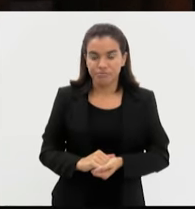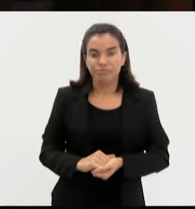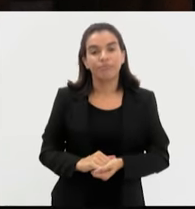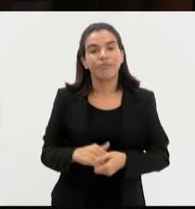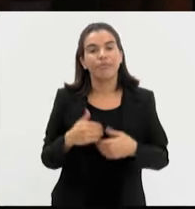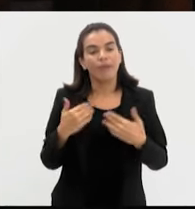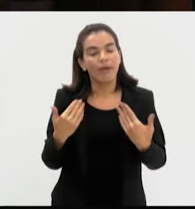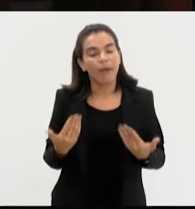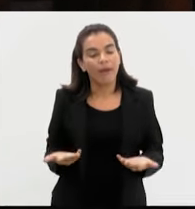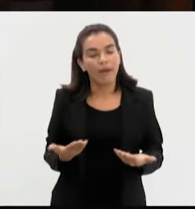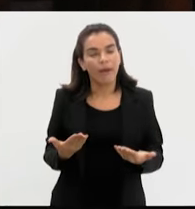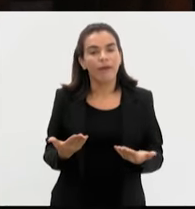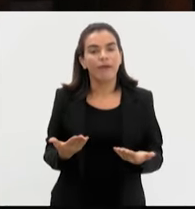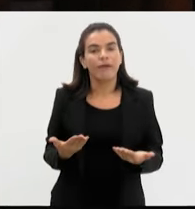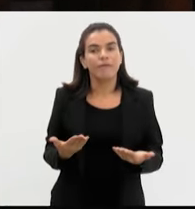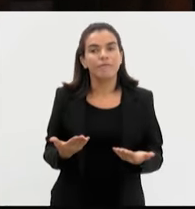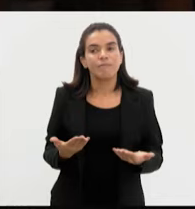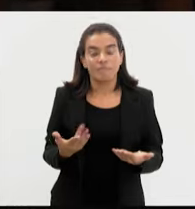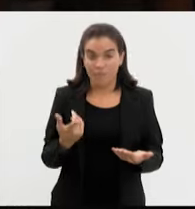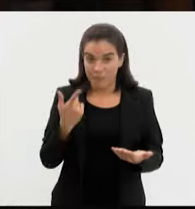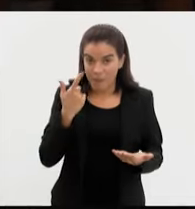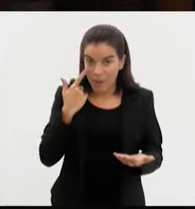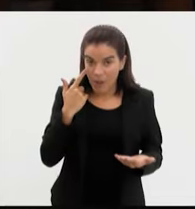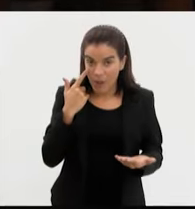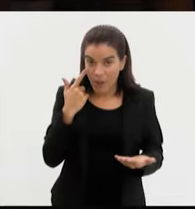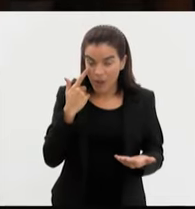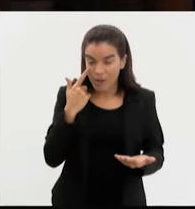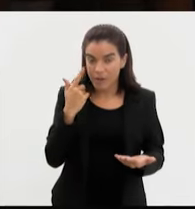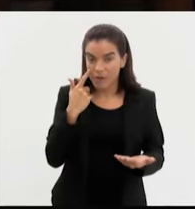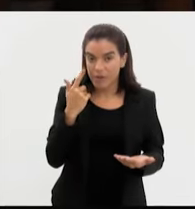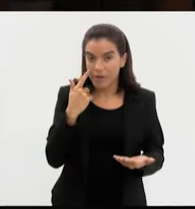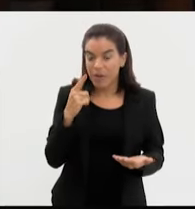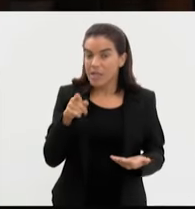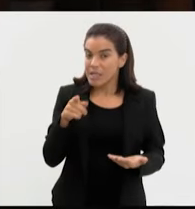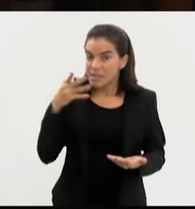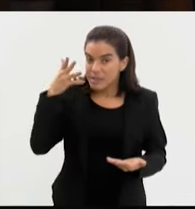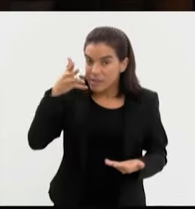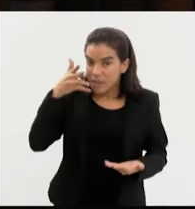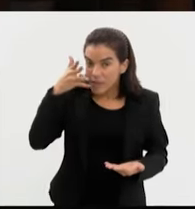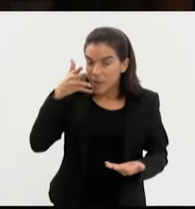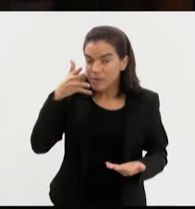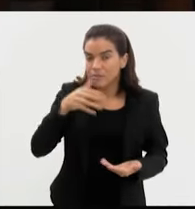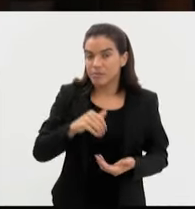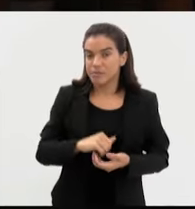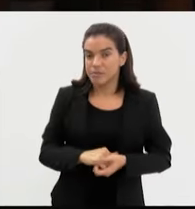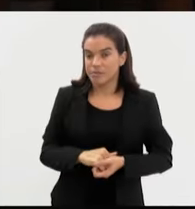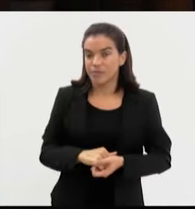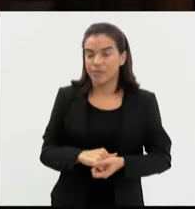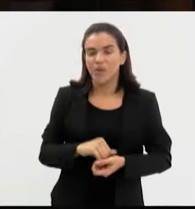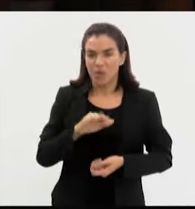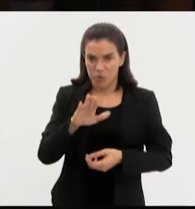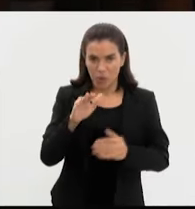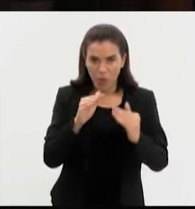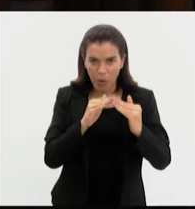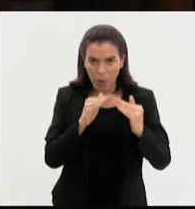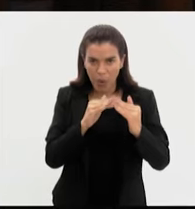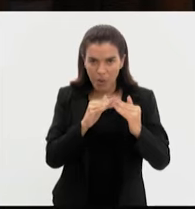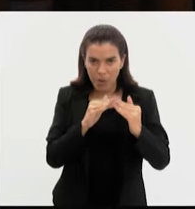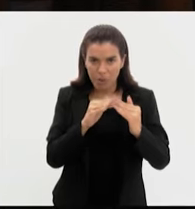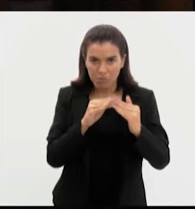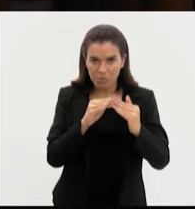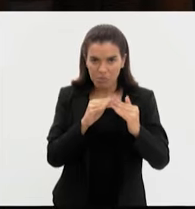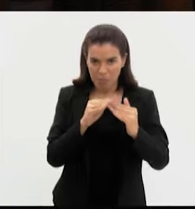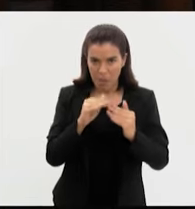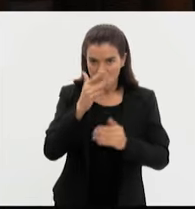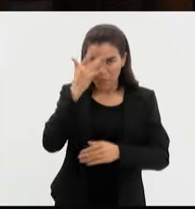aí o que que acontece Olha o que que tá acontecendo isso é o argumento agora Carlinho tu concorda que o